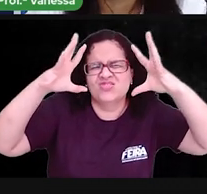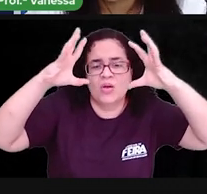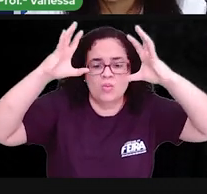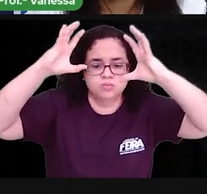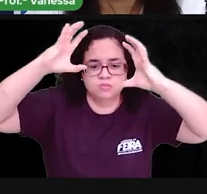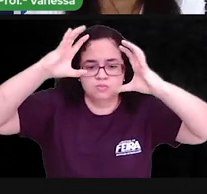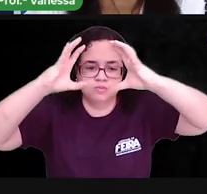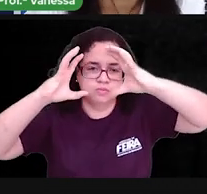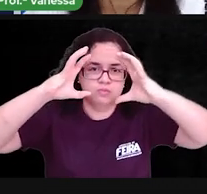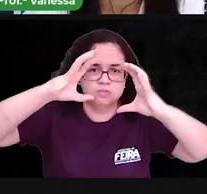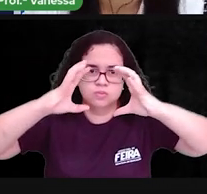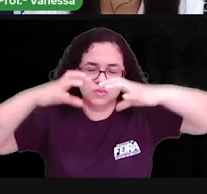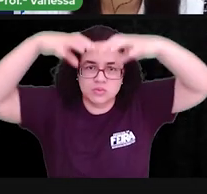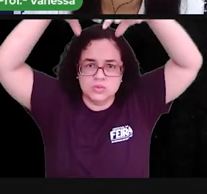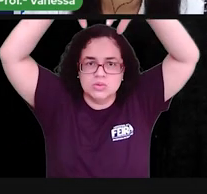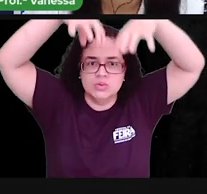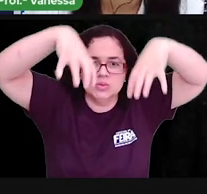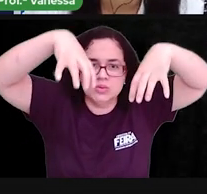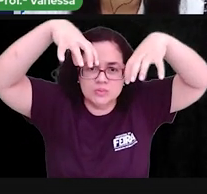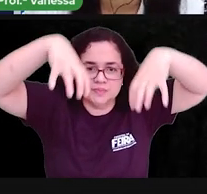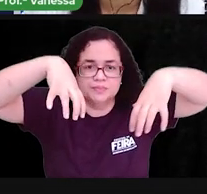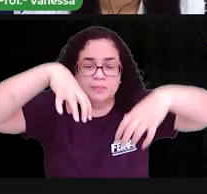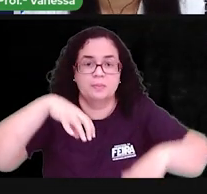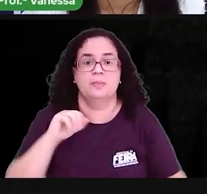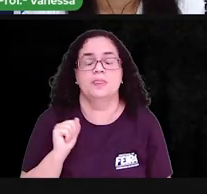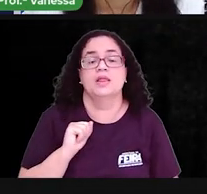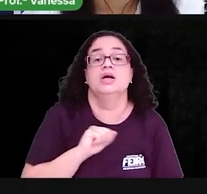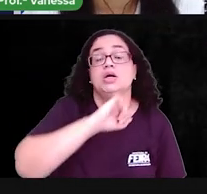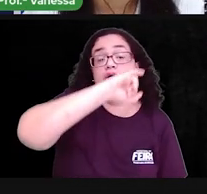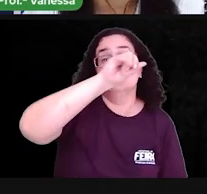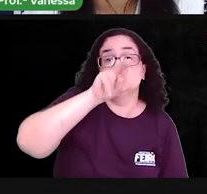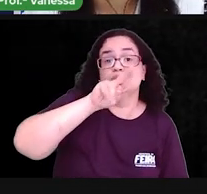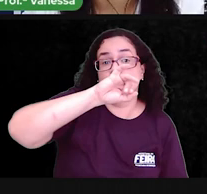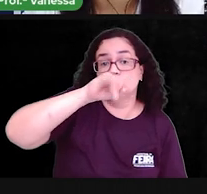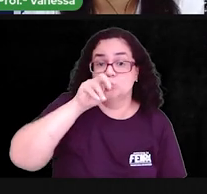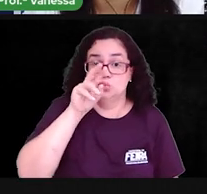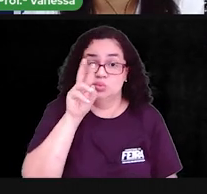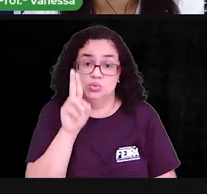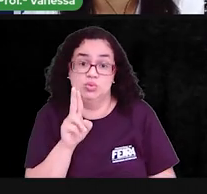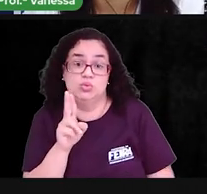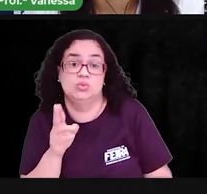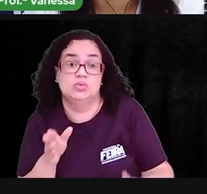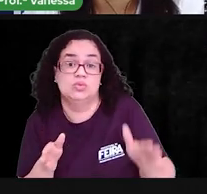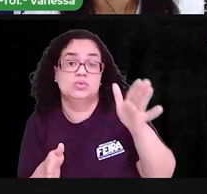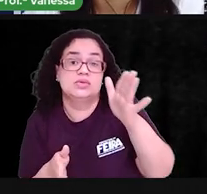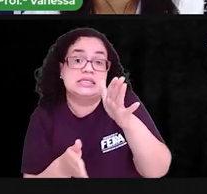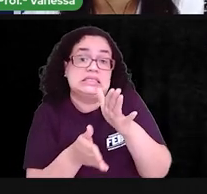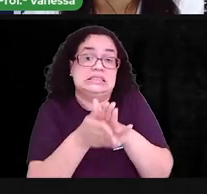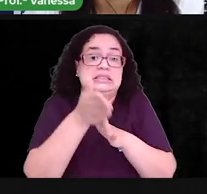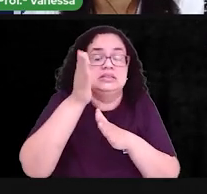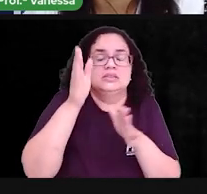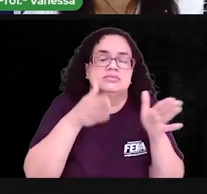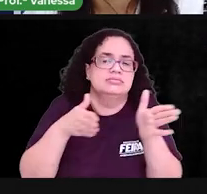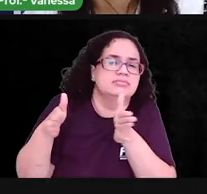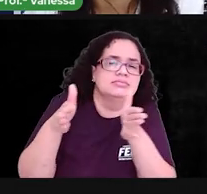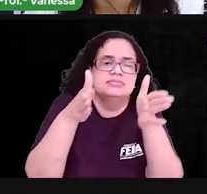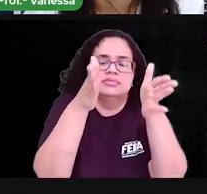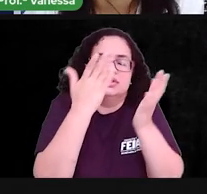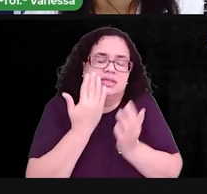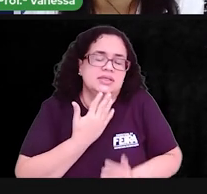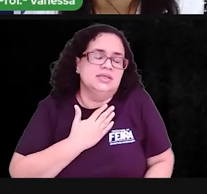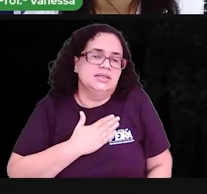desse link ou um forma de chuva Oi Juju foi despertar em Laguna tranquilo e